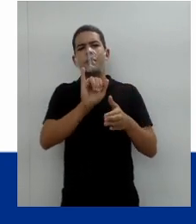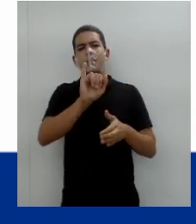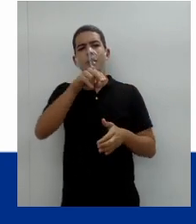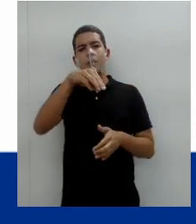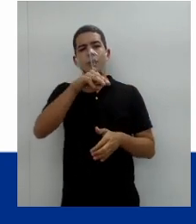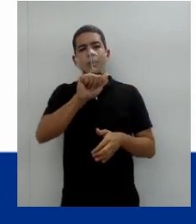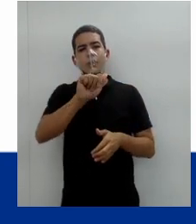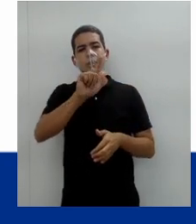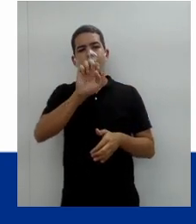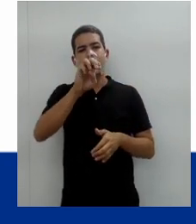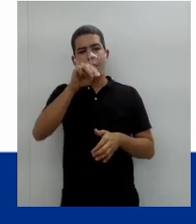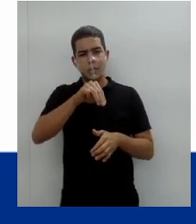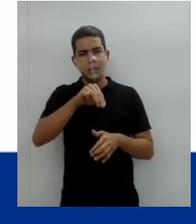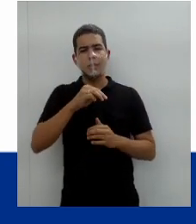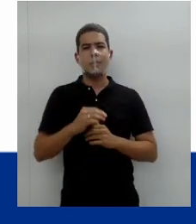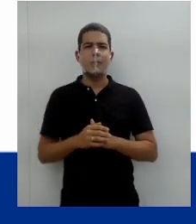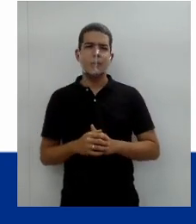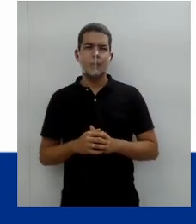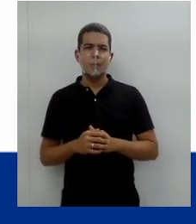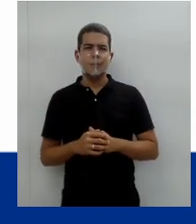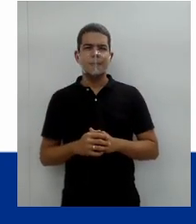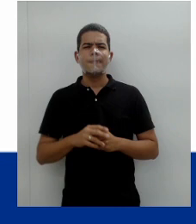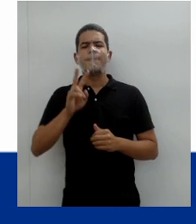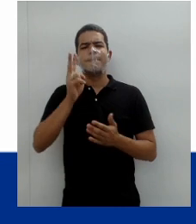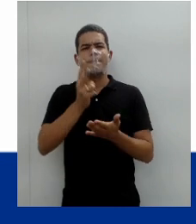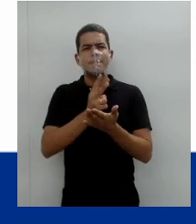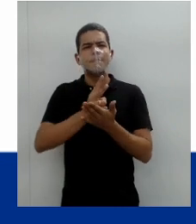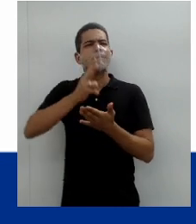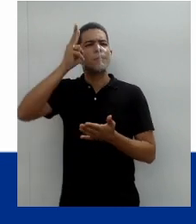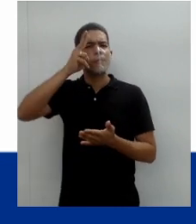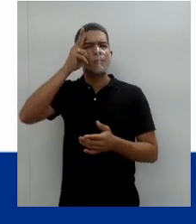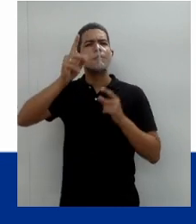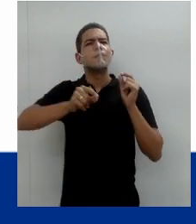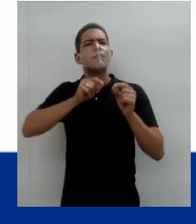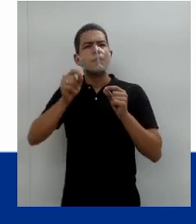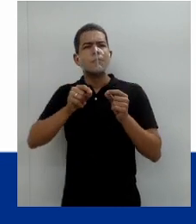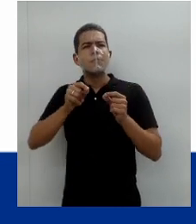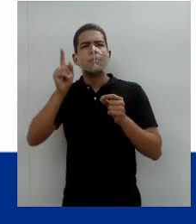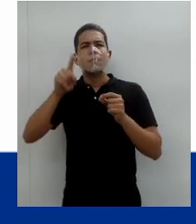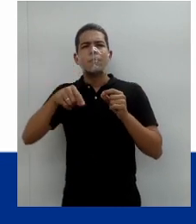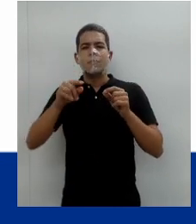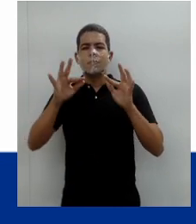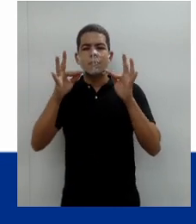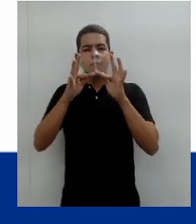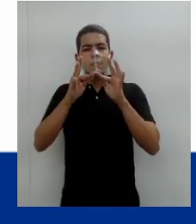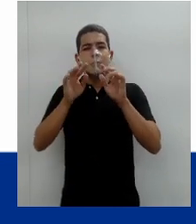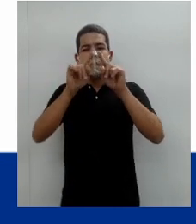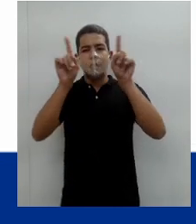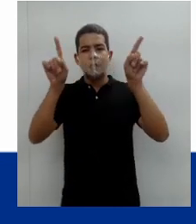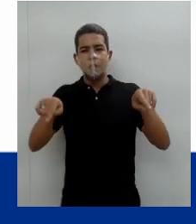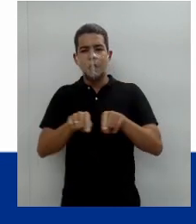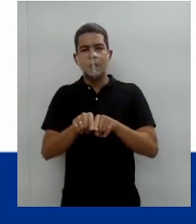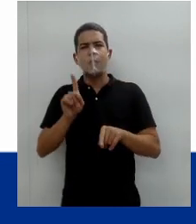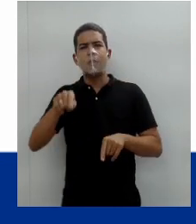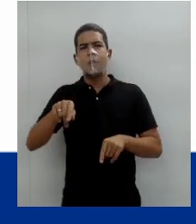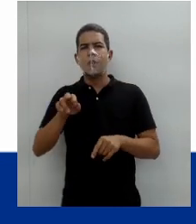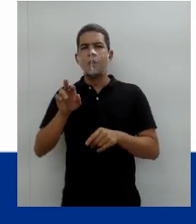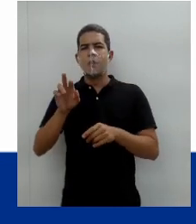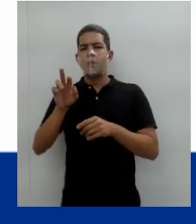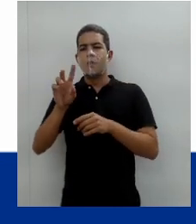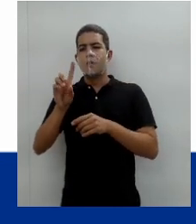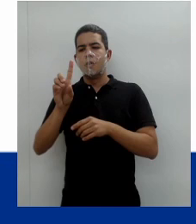imagem, tá certo? Então você vai sempre lembrar que a função quadrática, ela tem domínio real